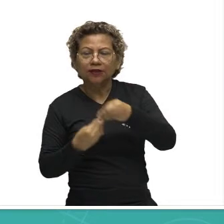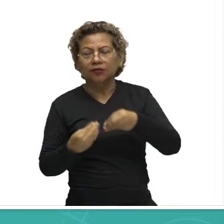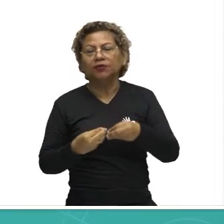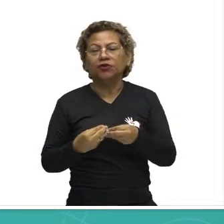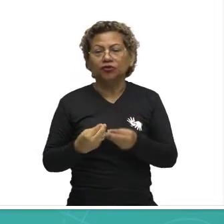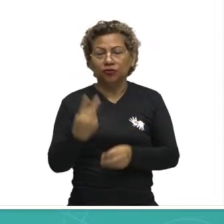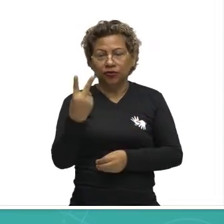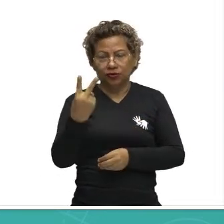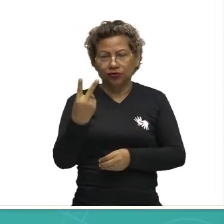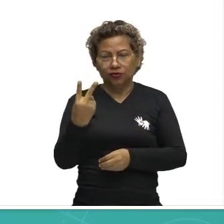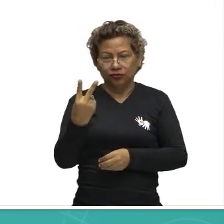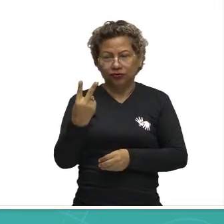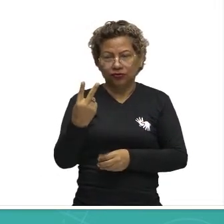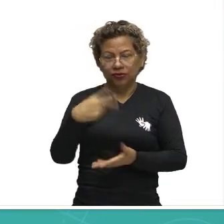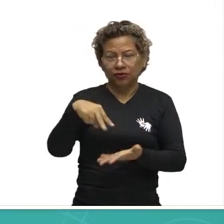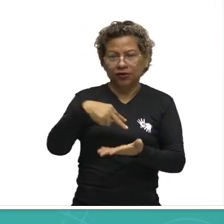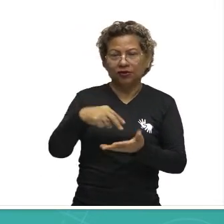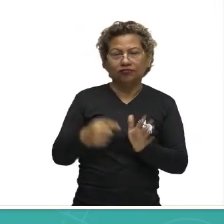primeira vez em